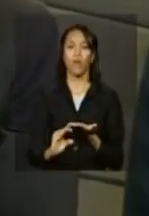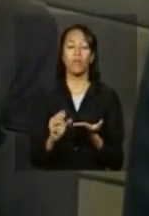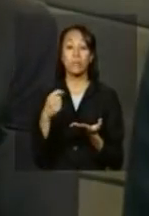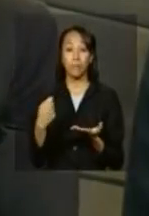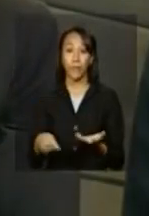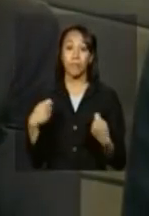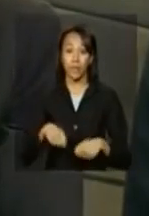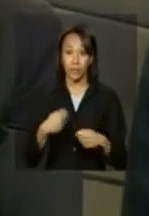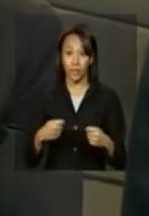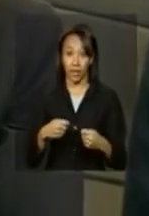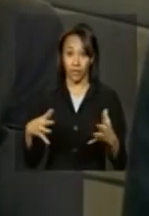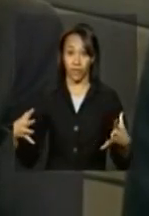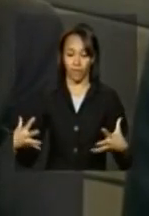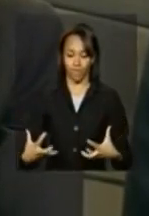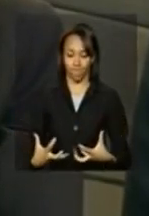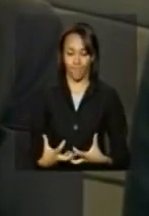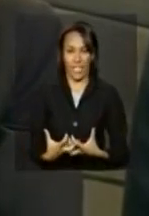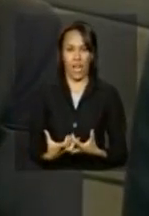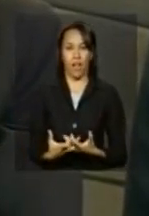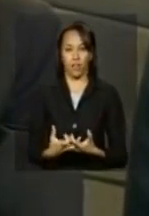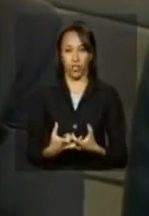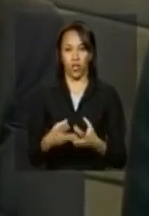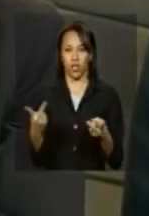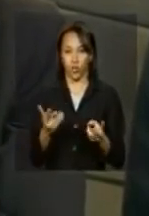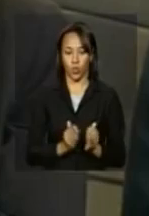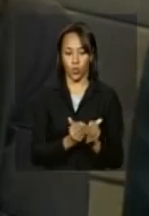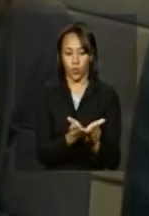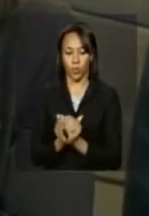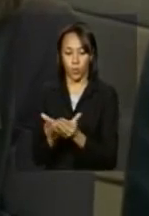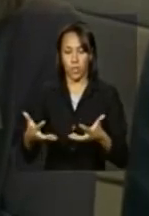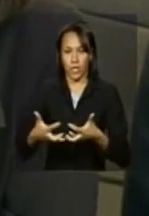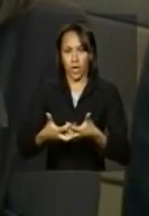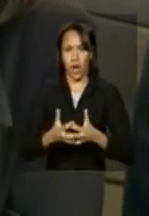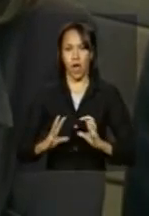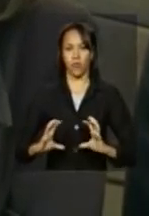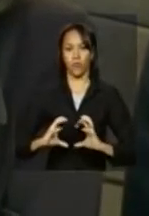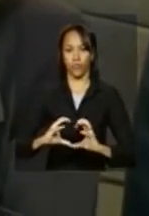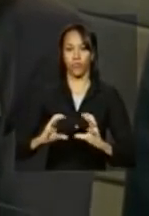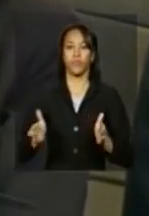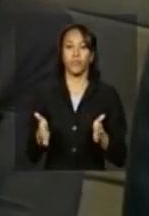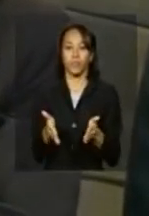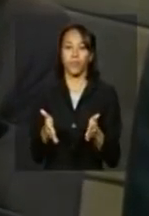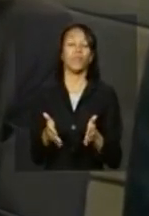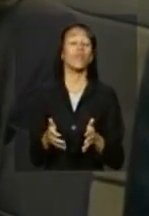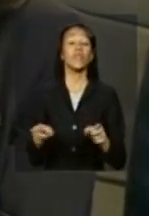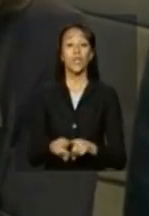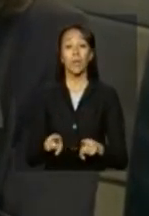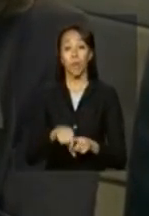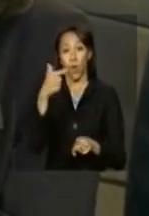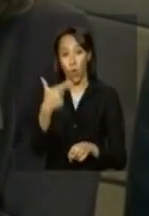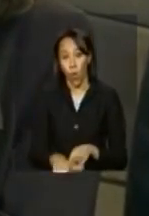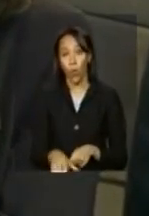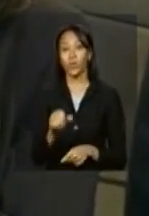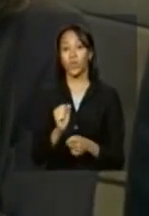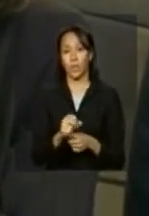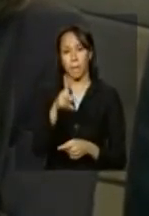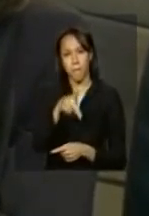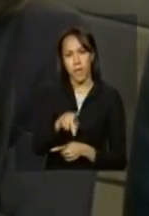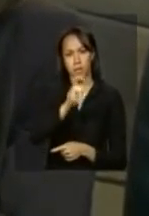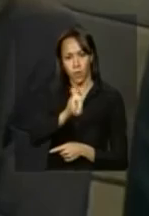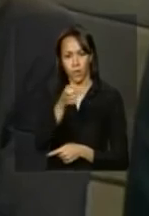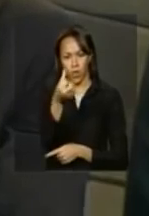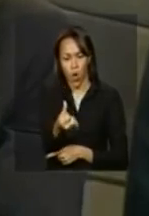encaixar com a parte inferior das plataformas. Além disso, foi entregue a sonda de perfuração P-59, que também